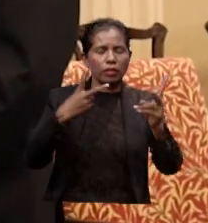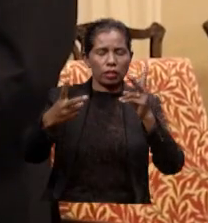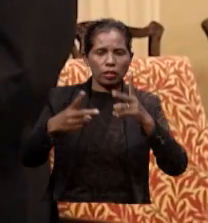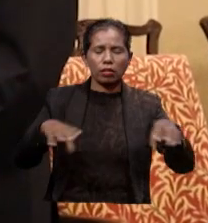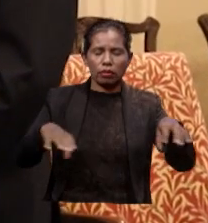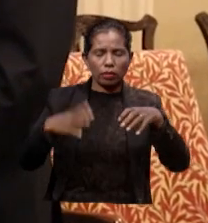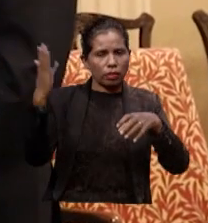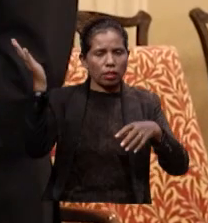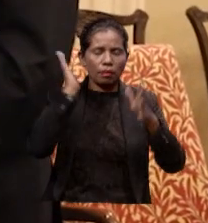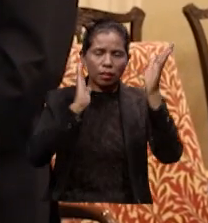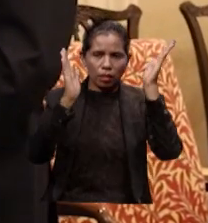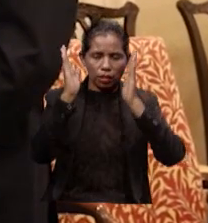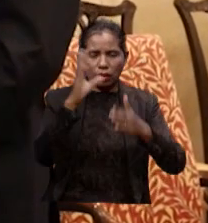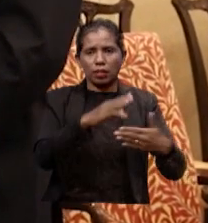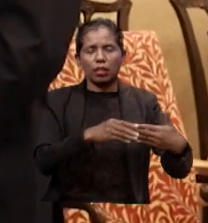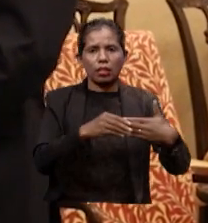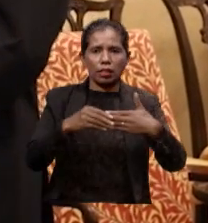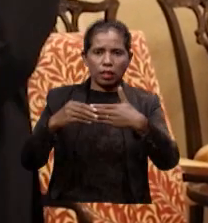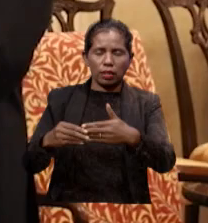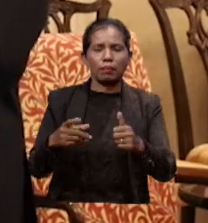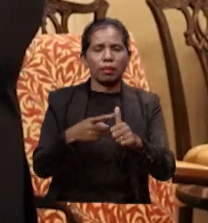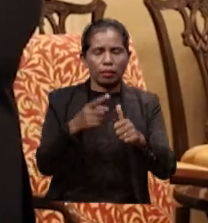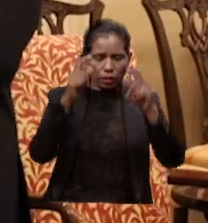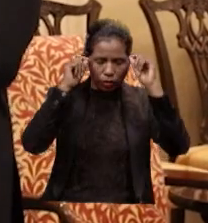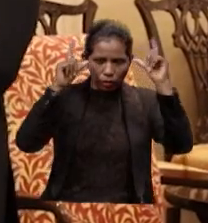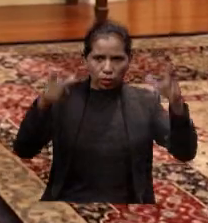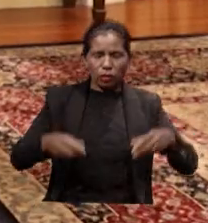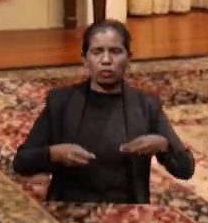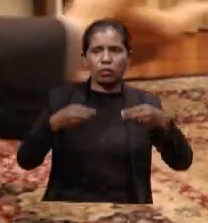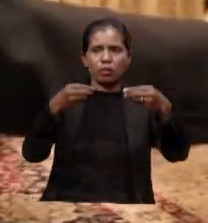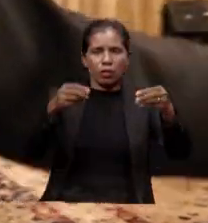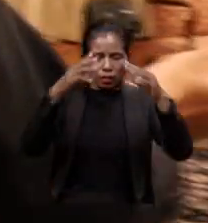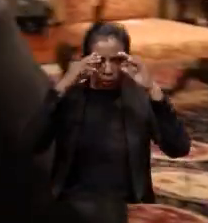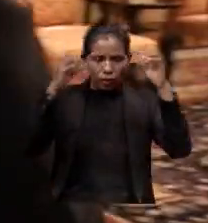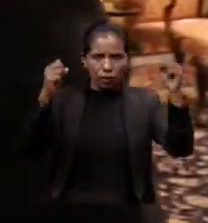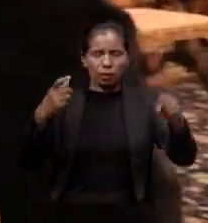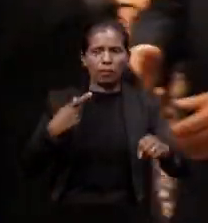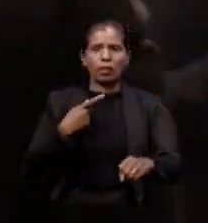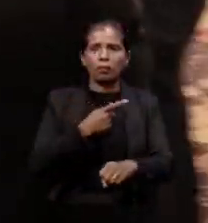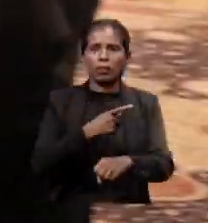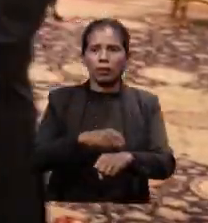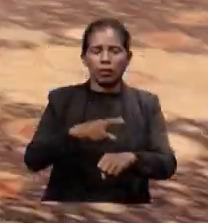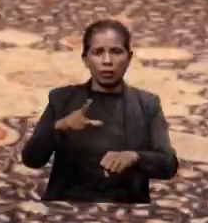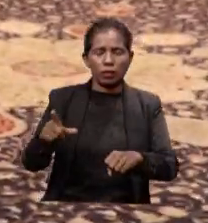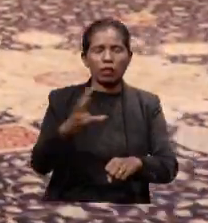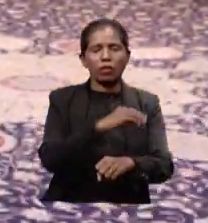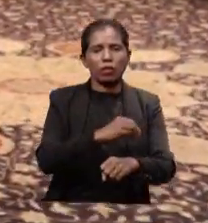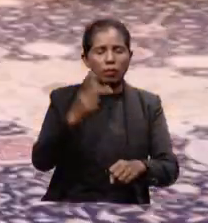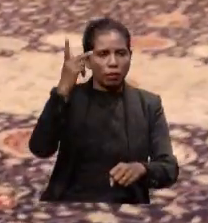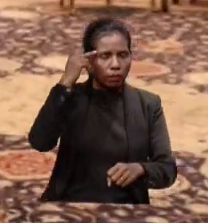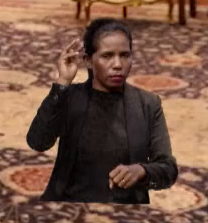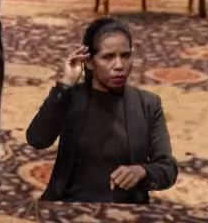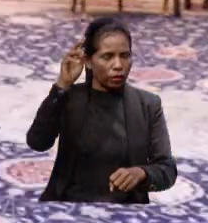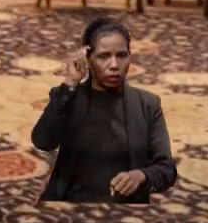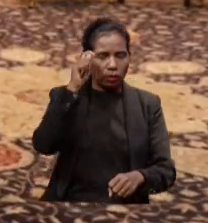Malásia, líder órgão soberano da Hulu Timor-Leste, né, foi conhecimento para presidente do Parlamento Nacional no primeiro-ministro Tauru